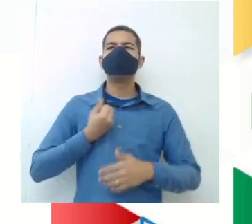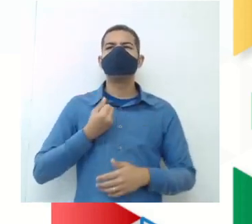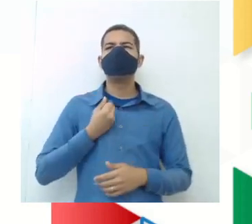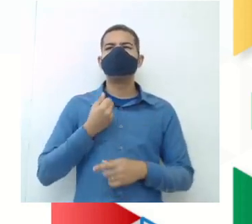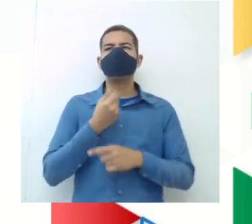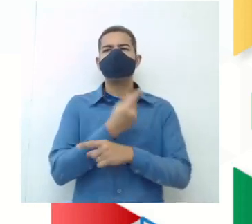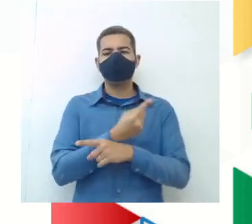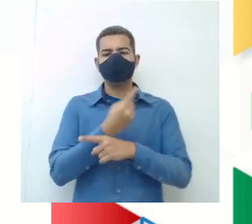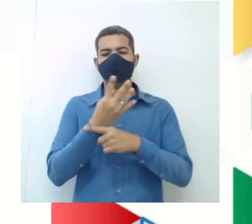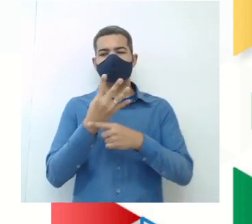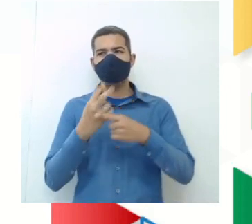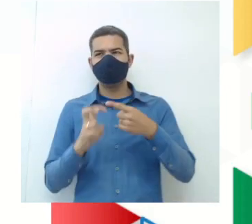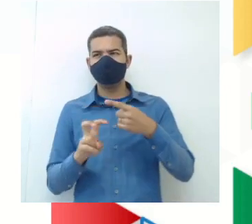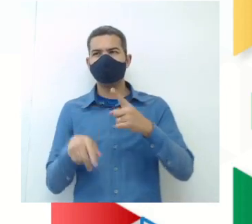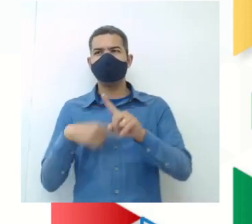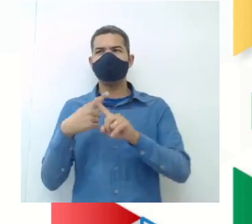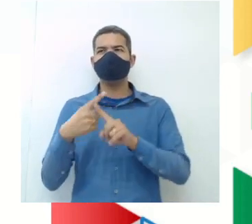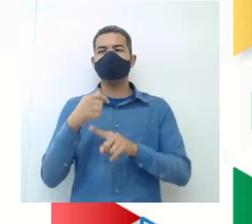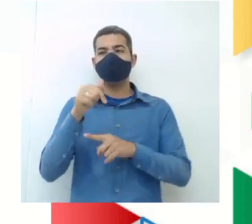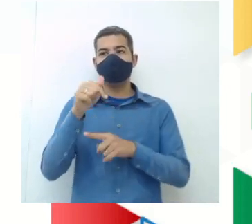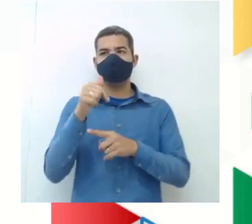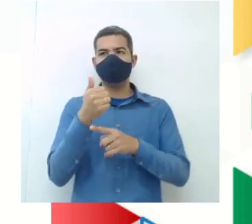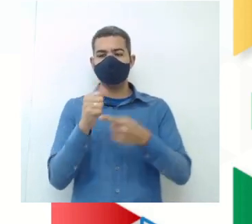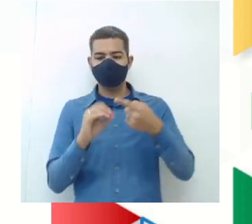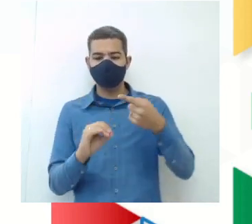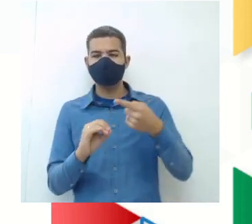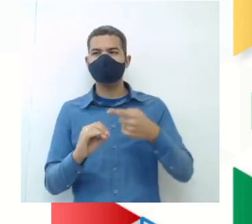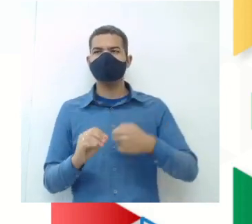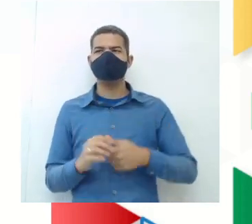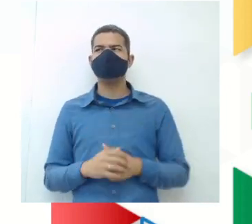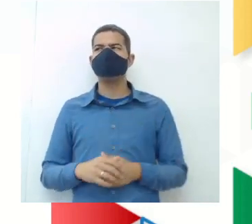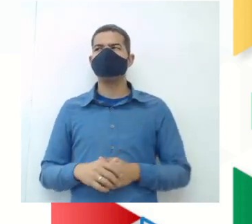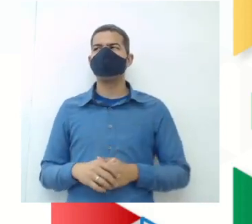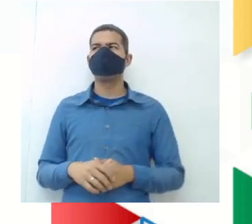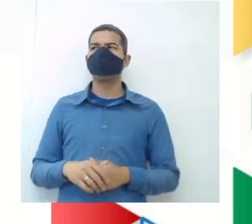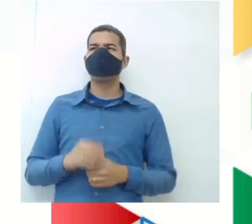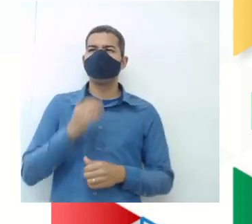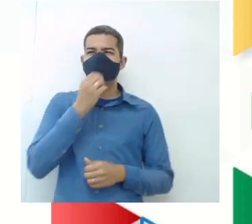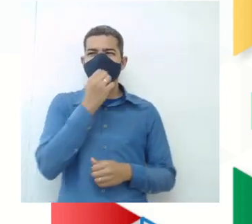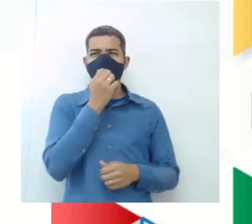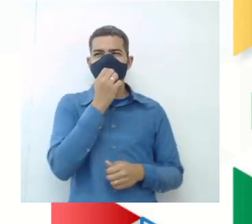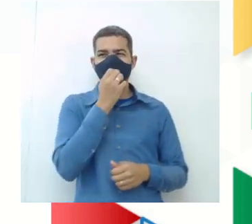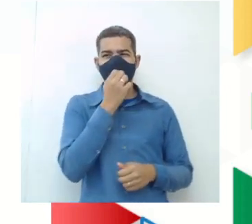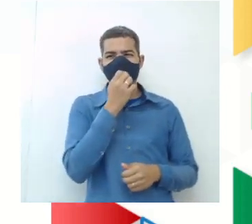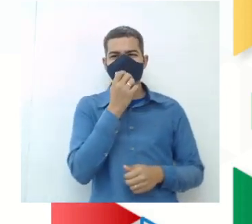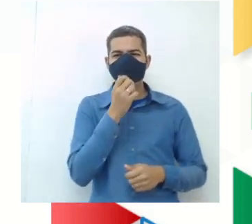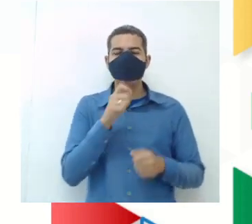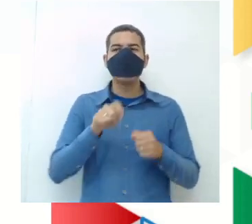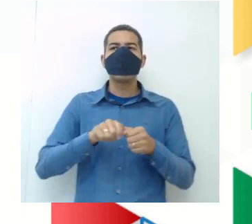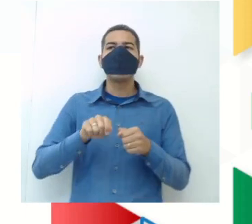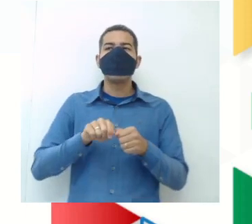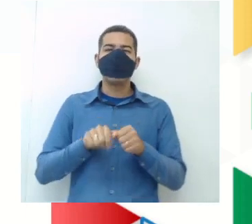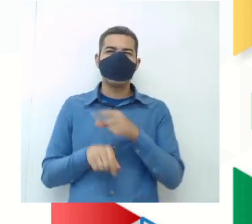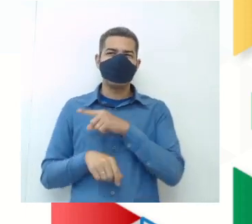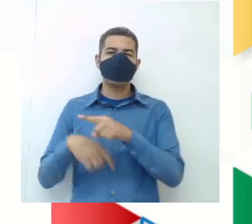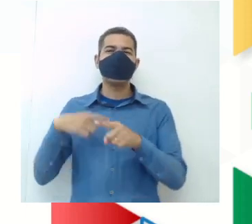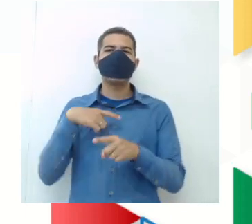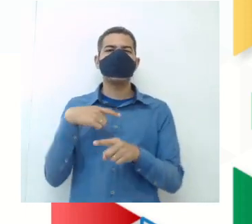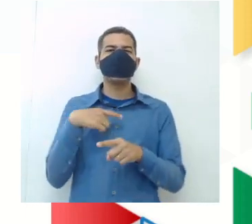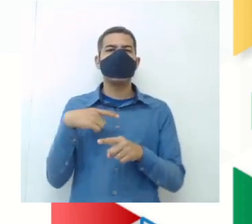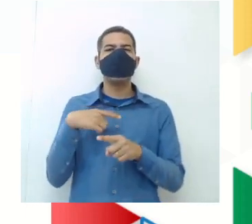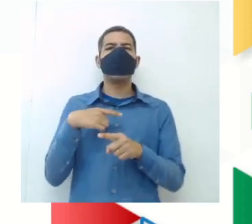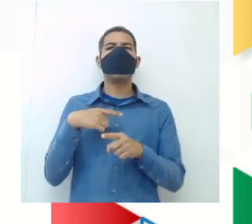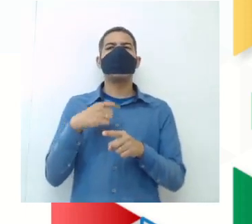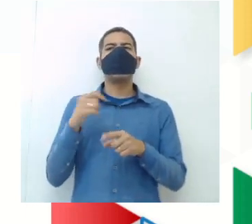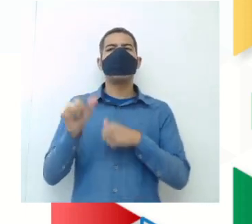e 4/5 mais 7 décimos, tá bom? Então, fazendo isso, ó, percebe? Eu vou ter que transformar essa